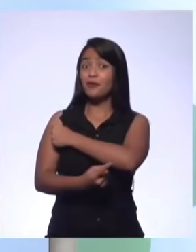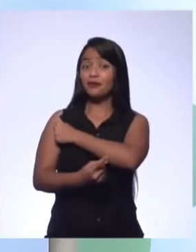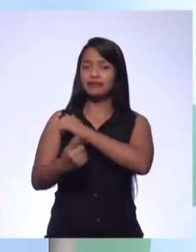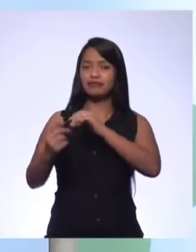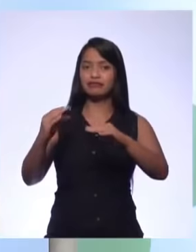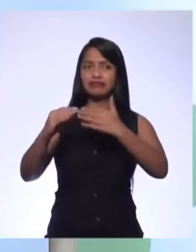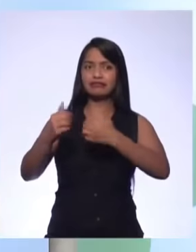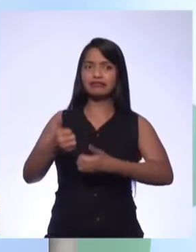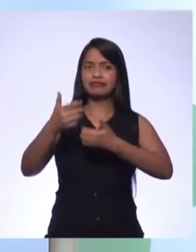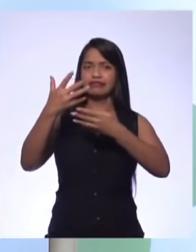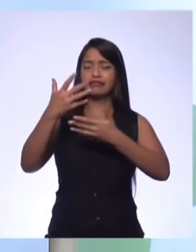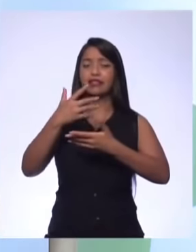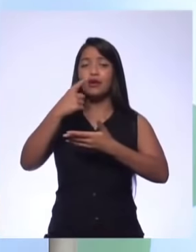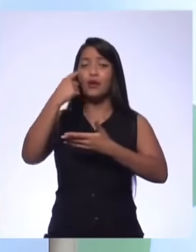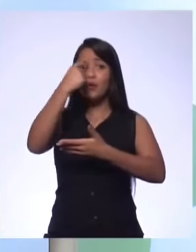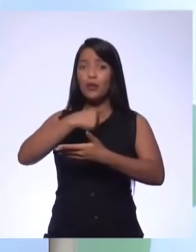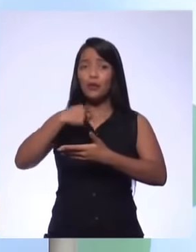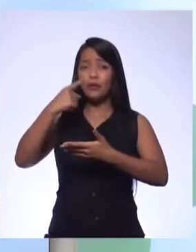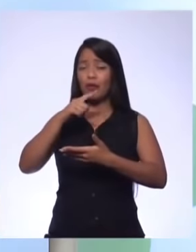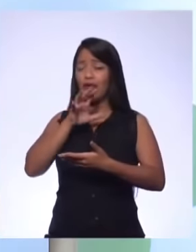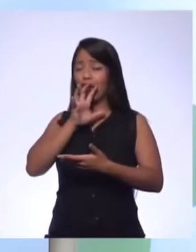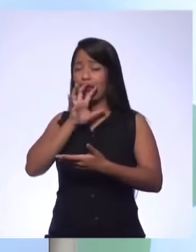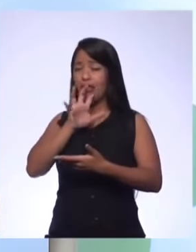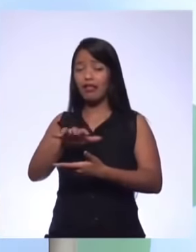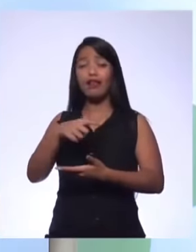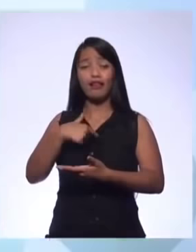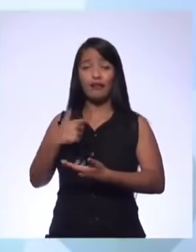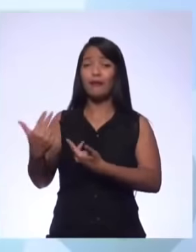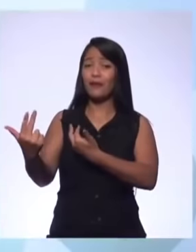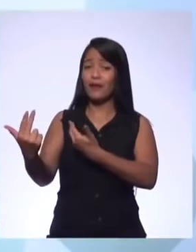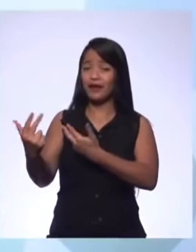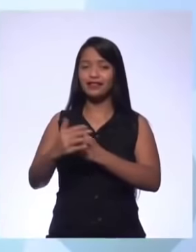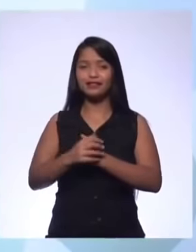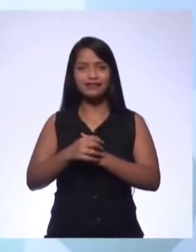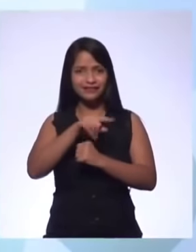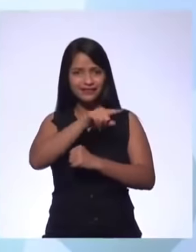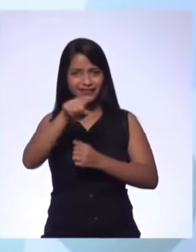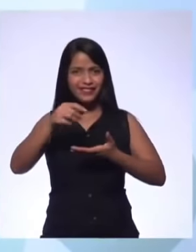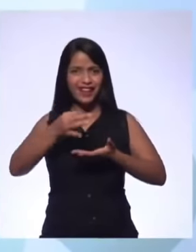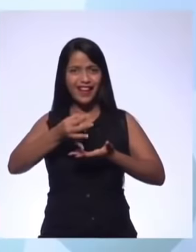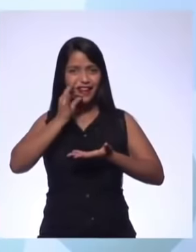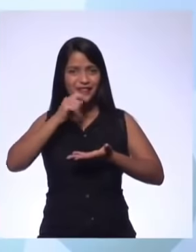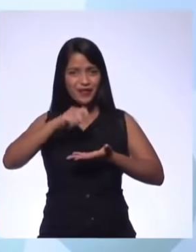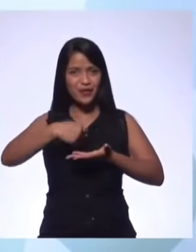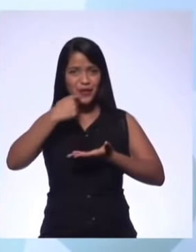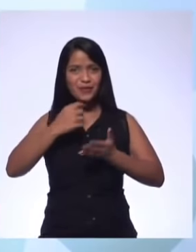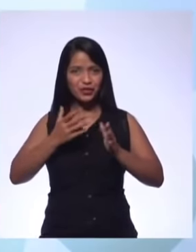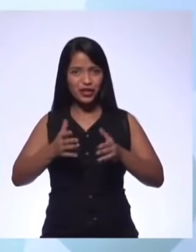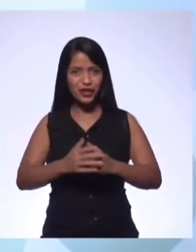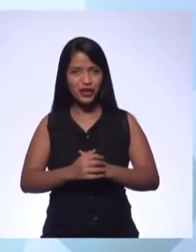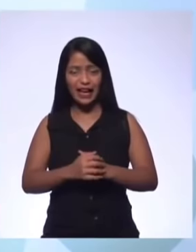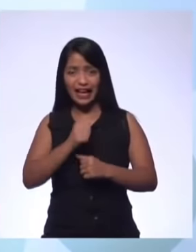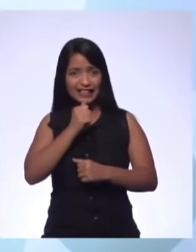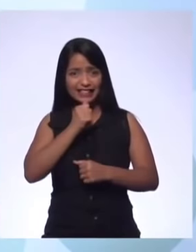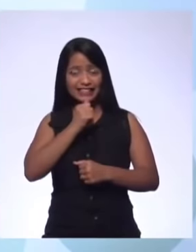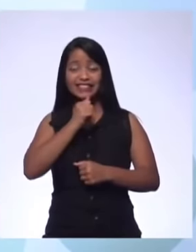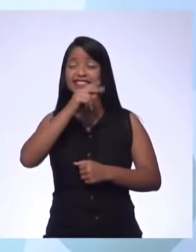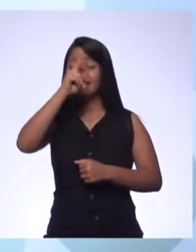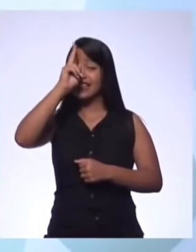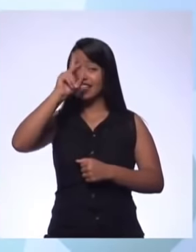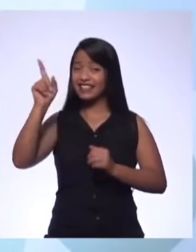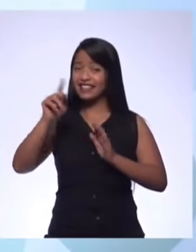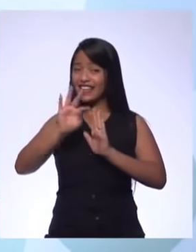de que tá passando mal. Eu tô assim, gente. Vocês já tomaram café da manhã? Quem não tomou café da manhã, lembra desse prato maravilhoso